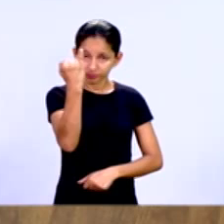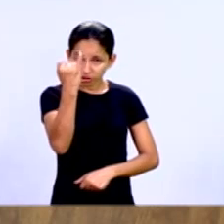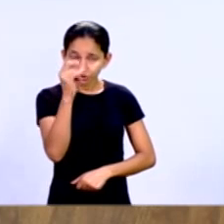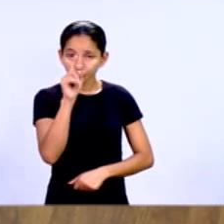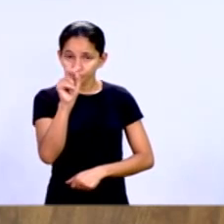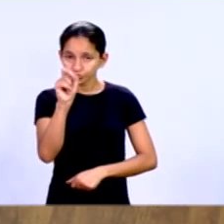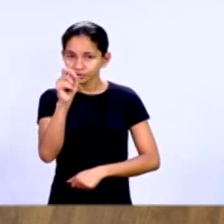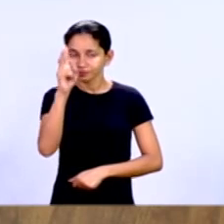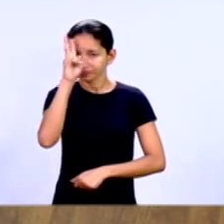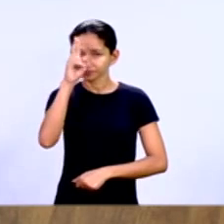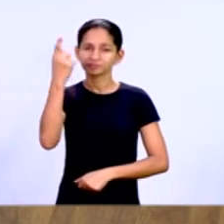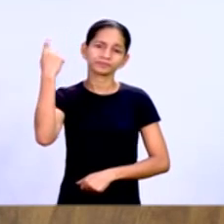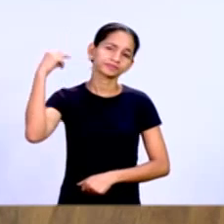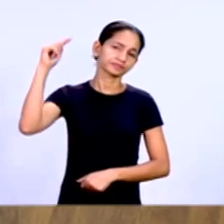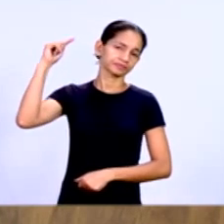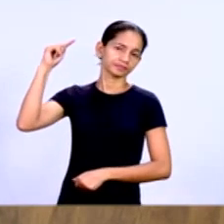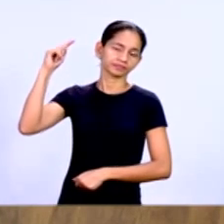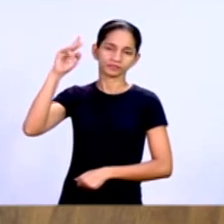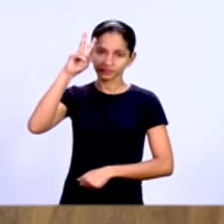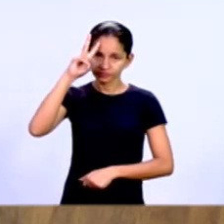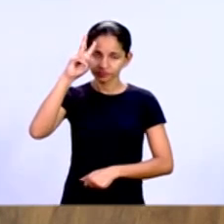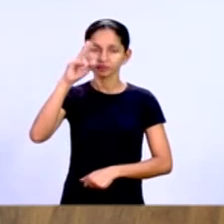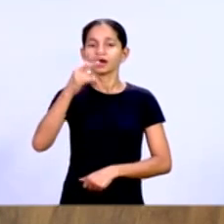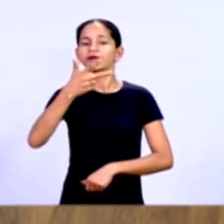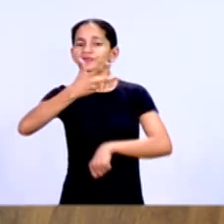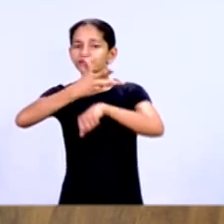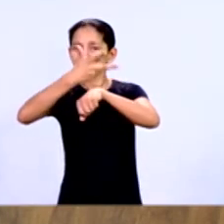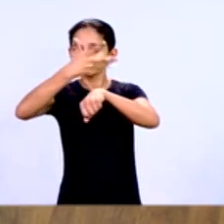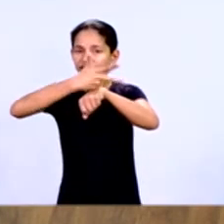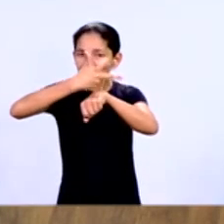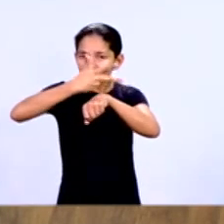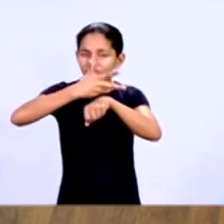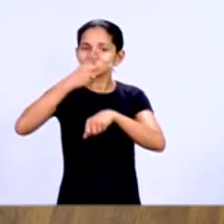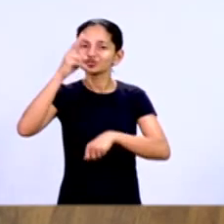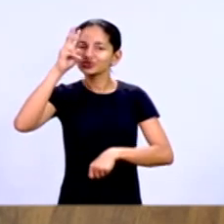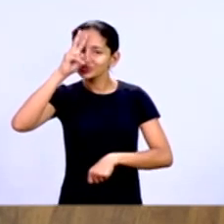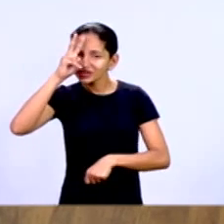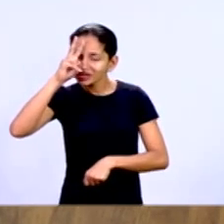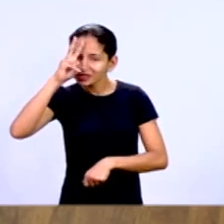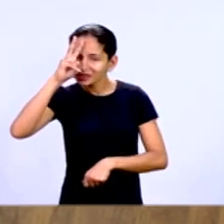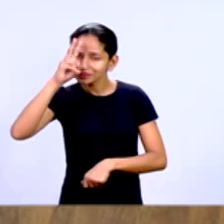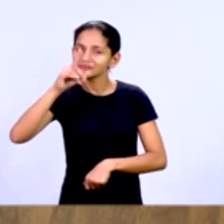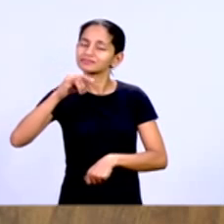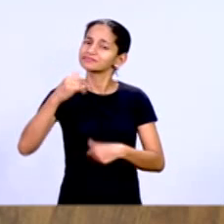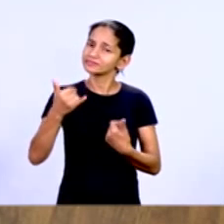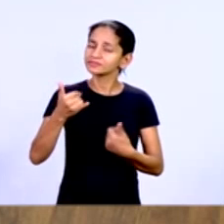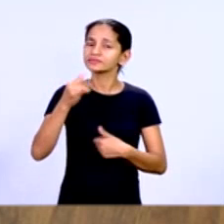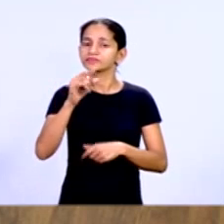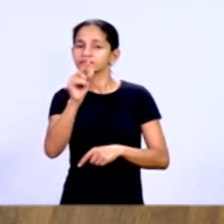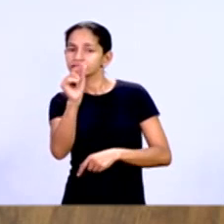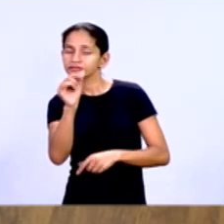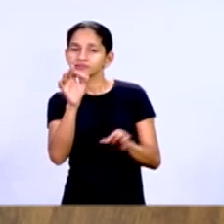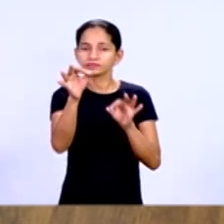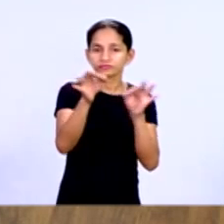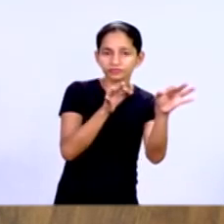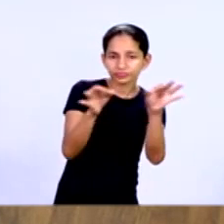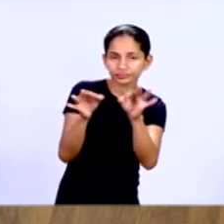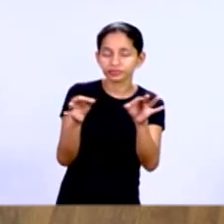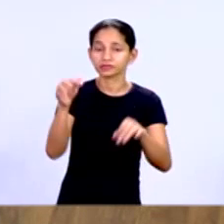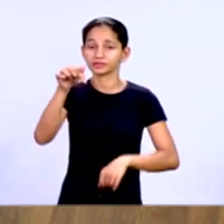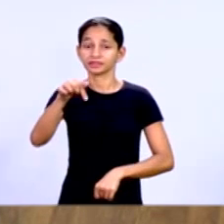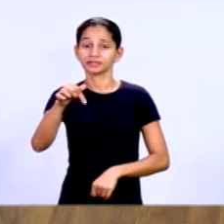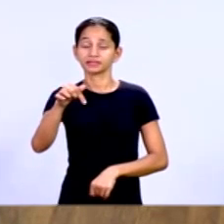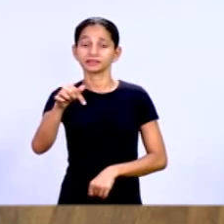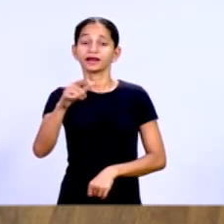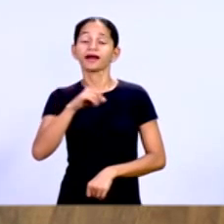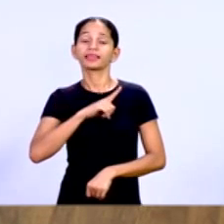do nosso início lá, quando a gente viu aquele vídeo muito apropriado para o momento sobre o mercado de capitais. E é importante